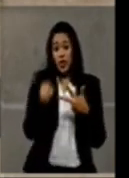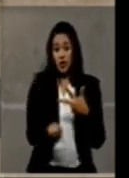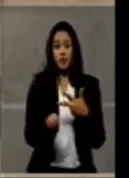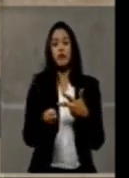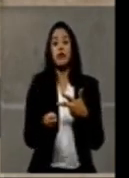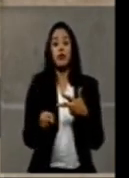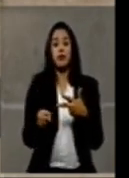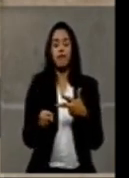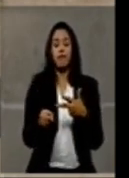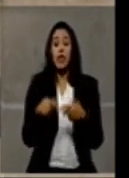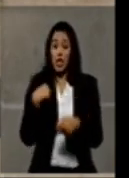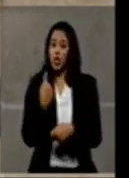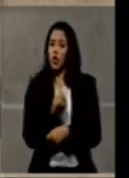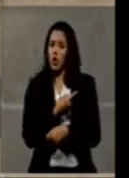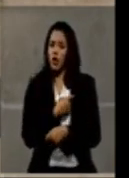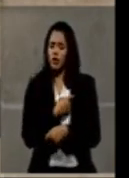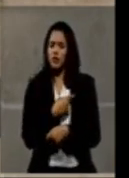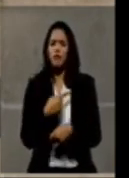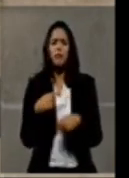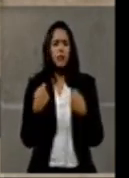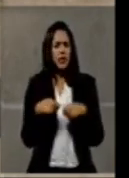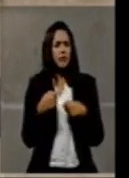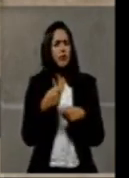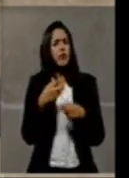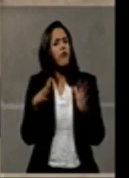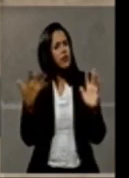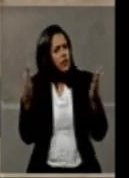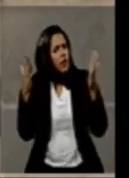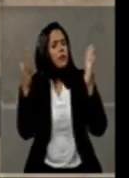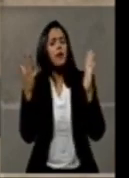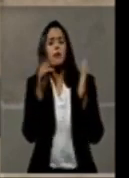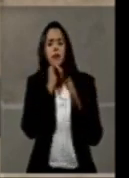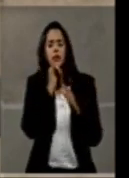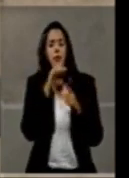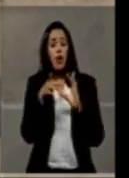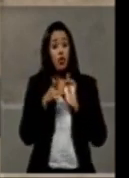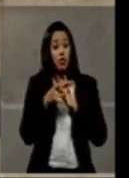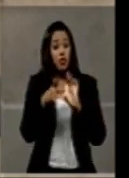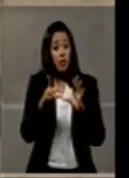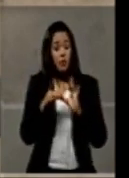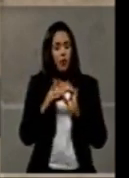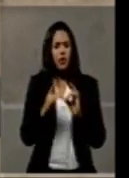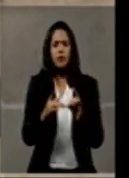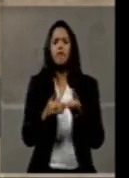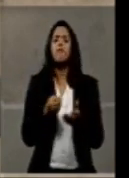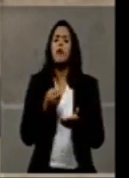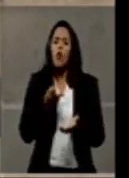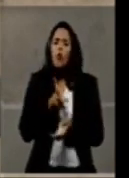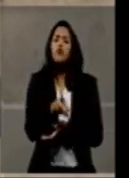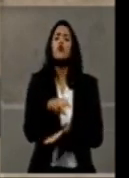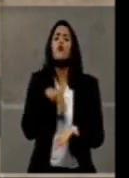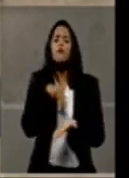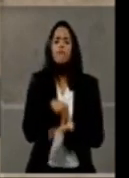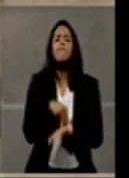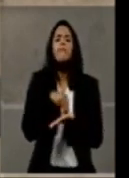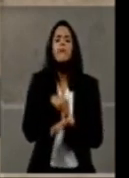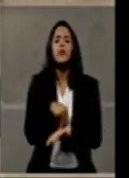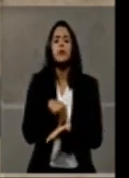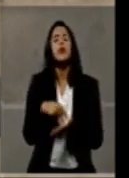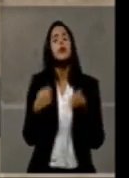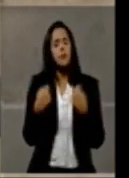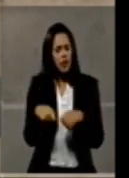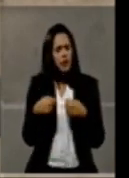e este é um fato a ser celebrado a democracia resistiu ea de